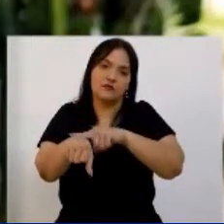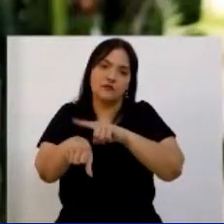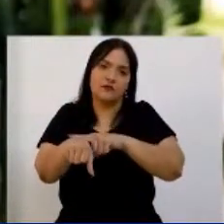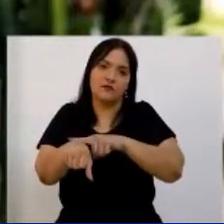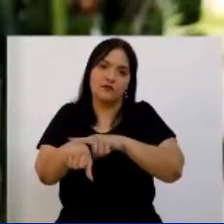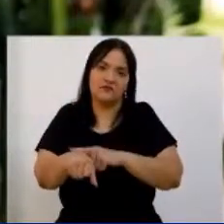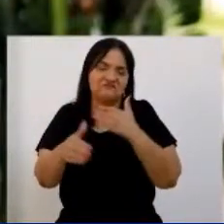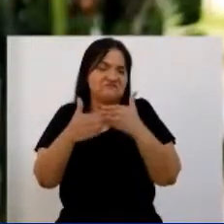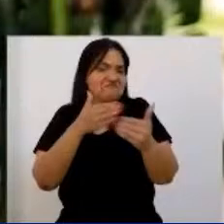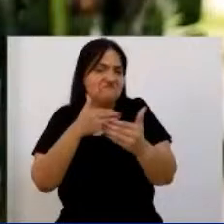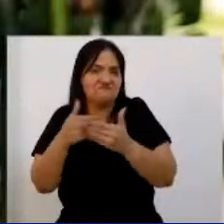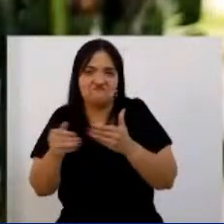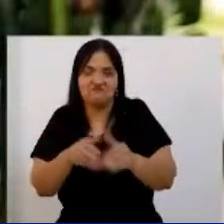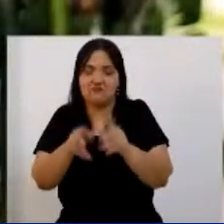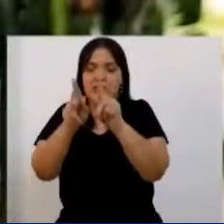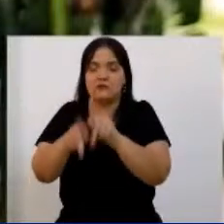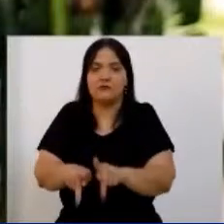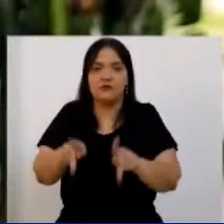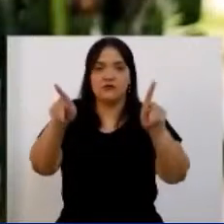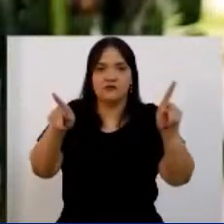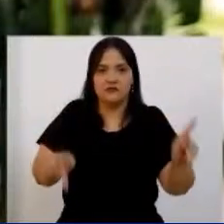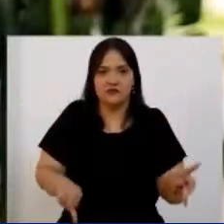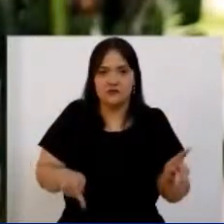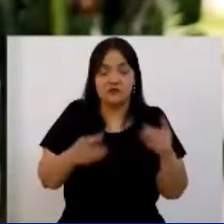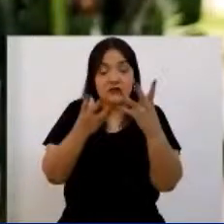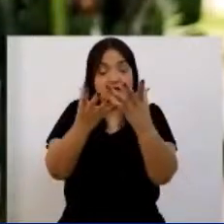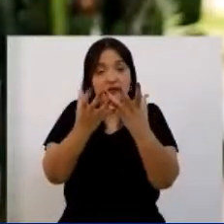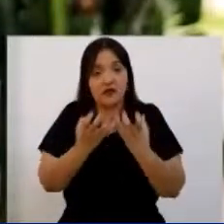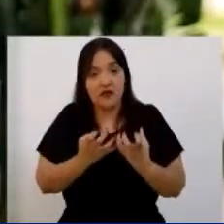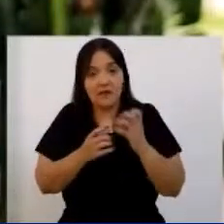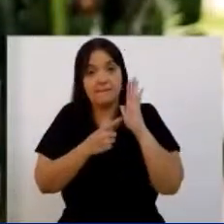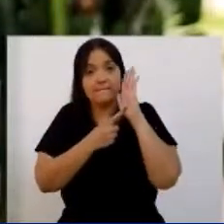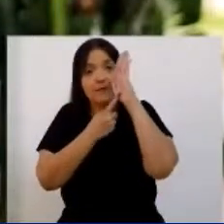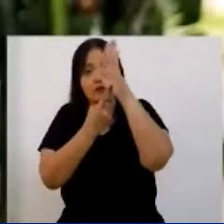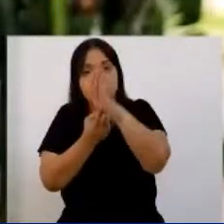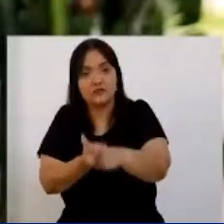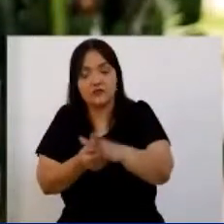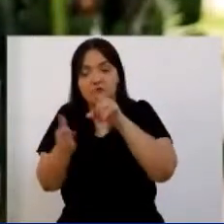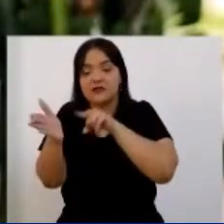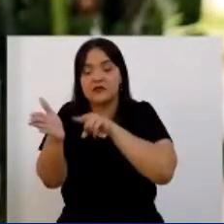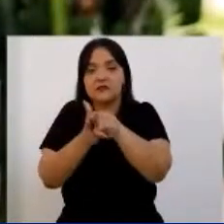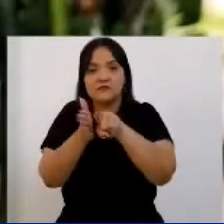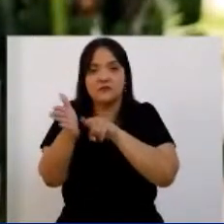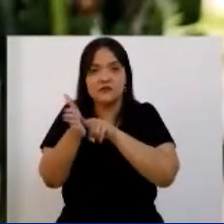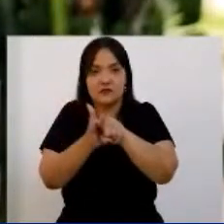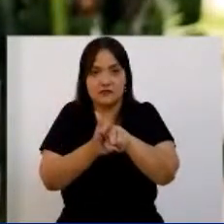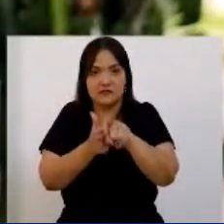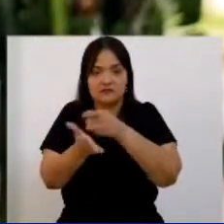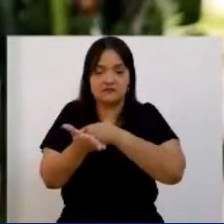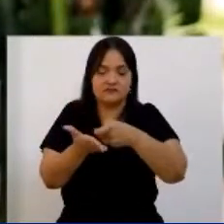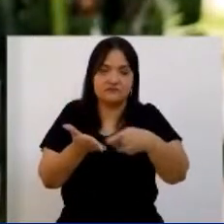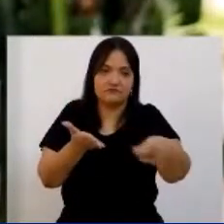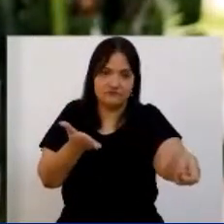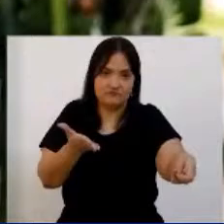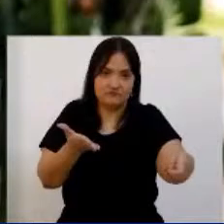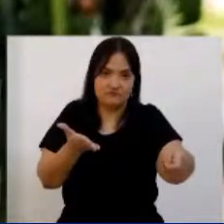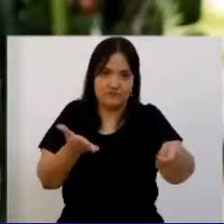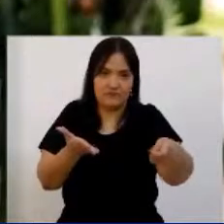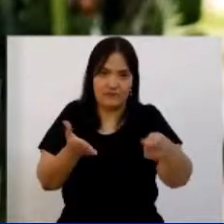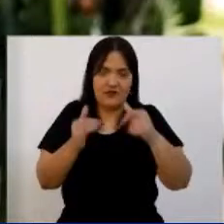é o espaço dado a qualquer professor que consiga colocar e dar visibilidade ao que ele